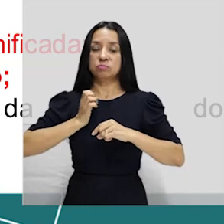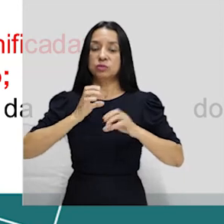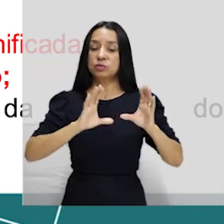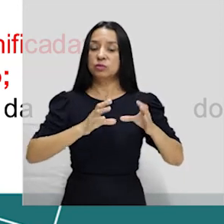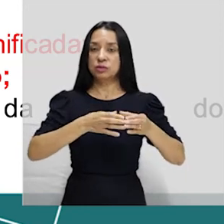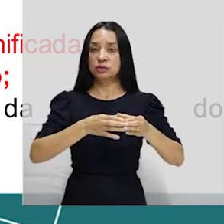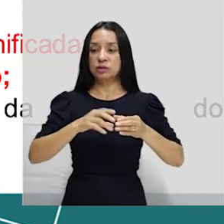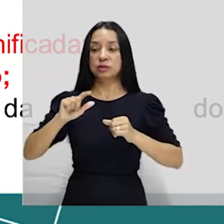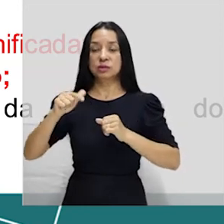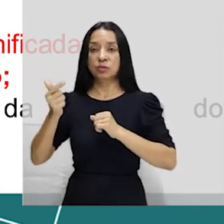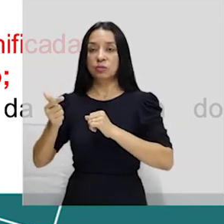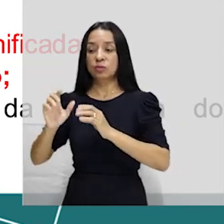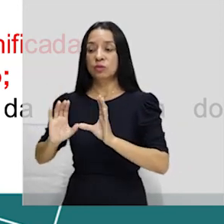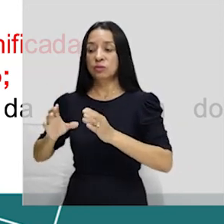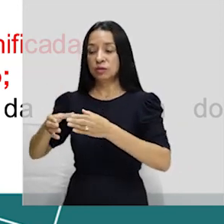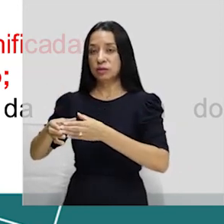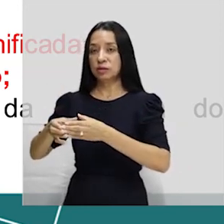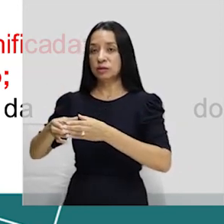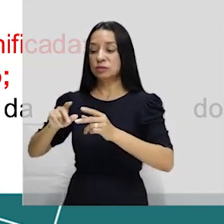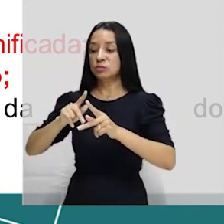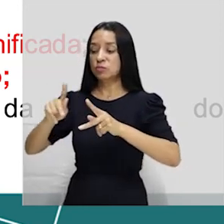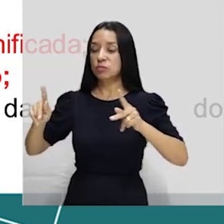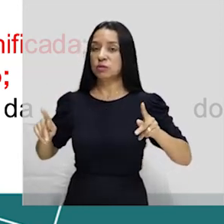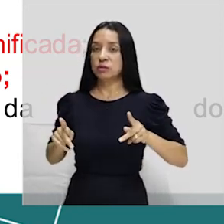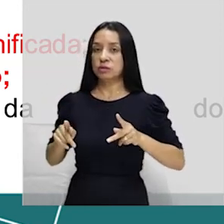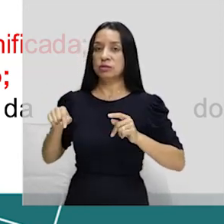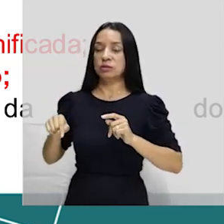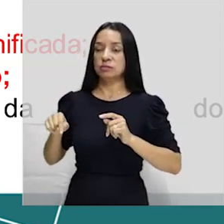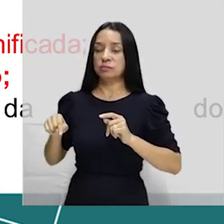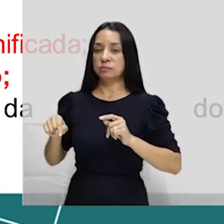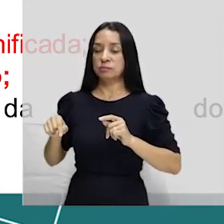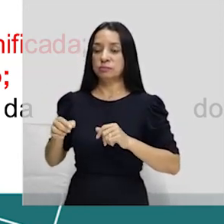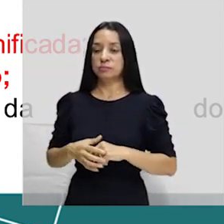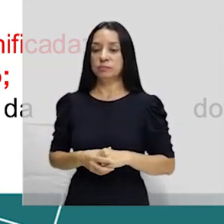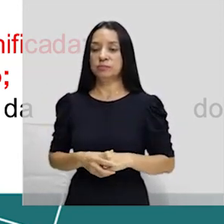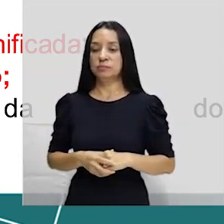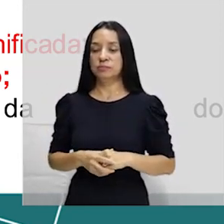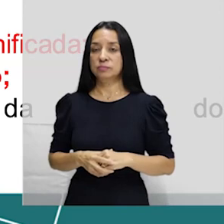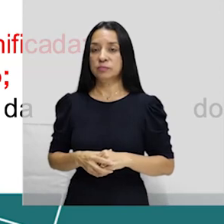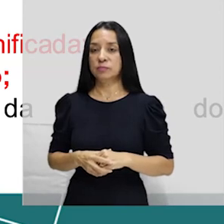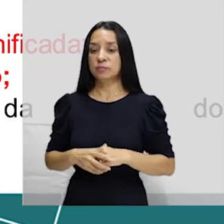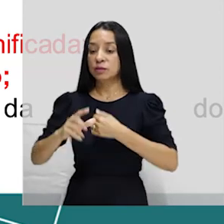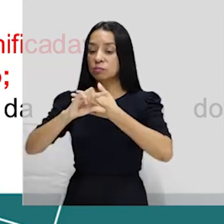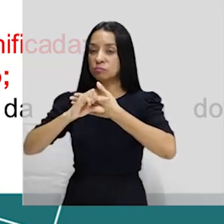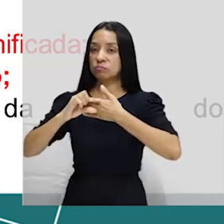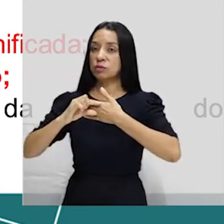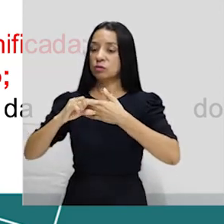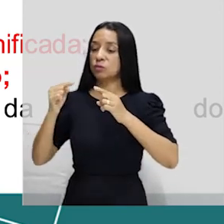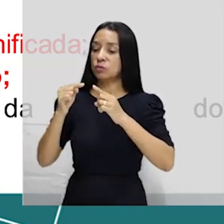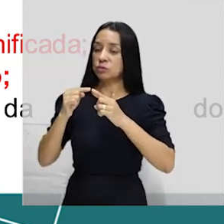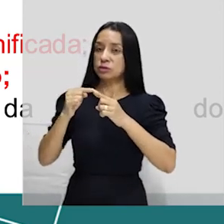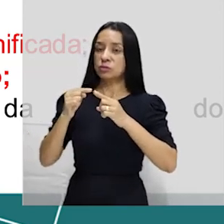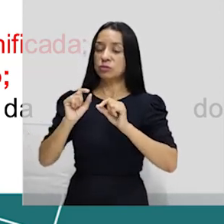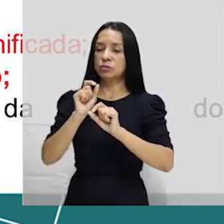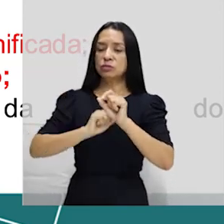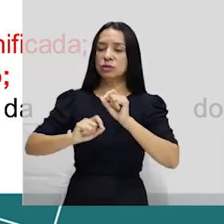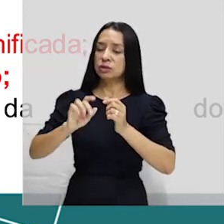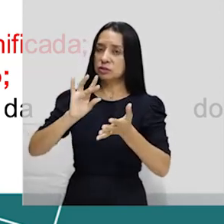luta de classes levará a uma ditadura do proletariado. E 3. E tal ditadura não é mais do que